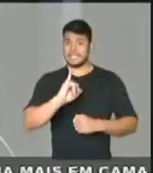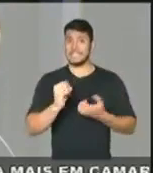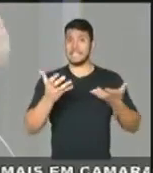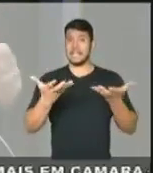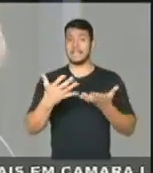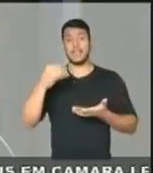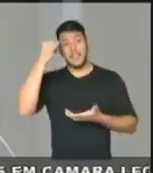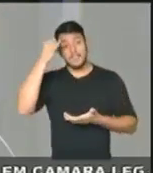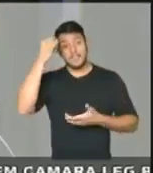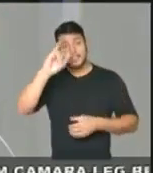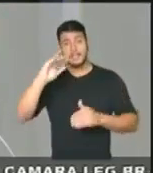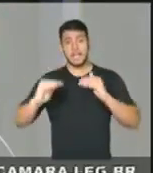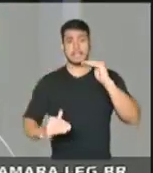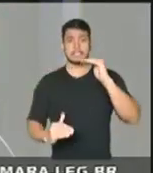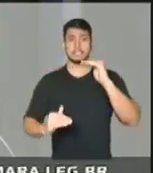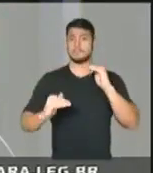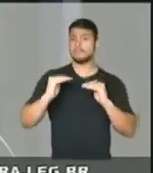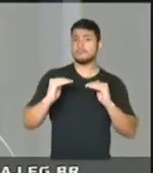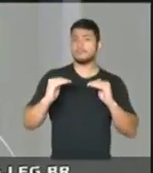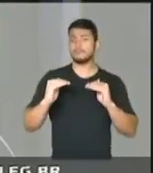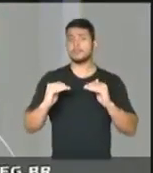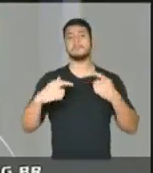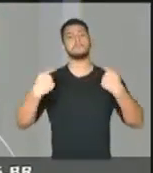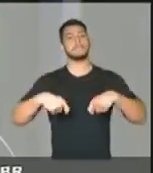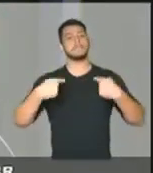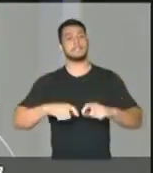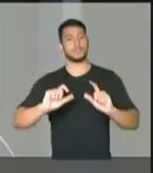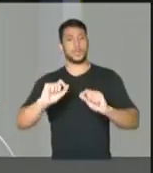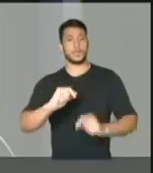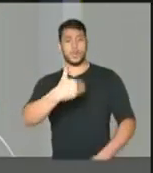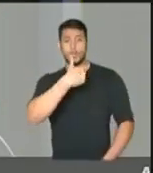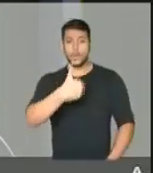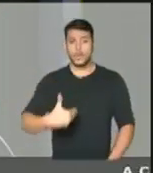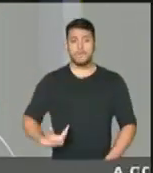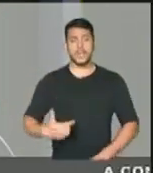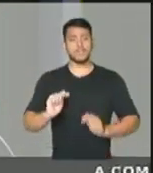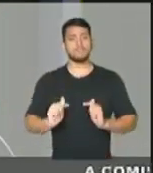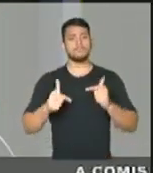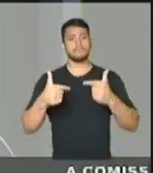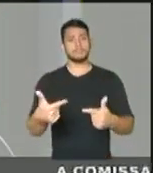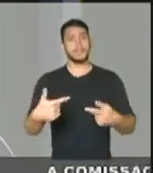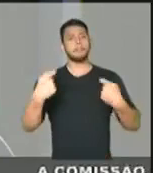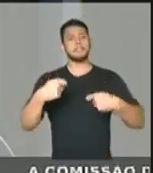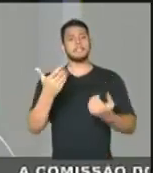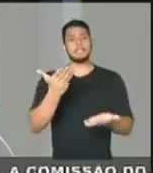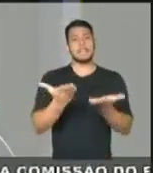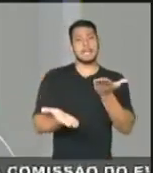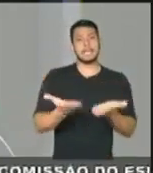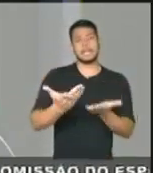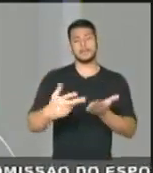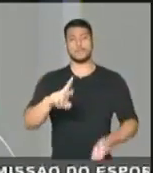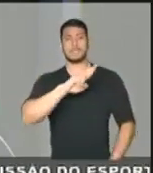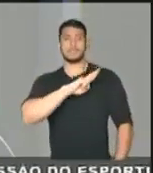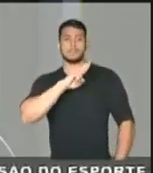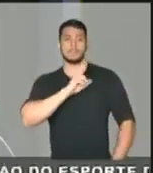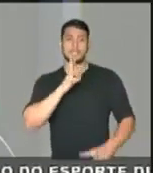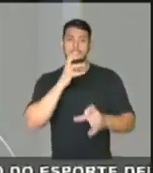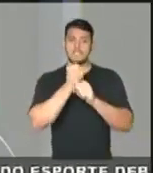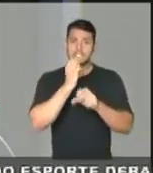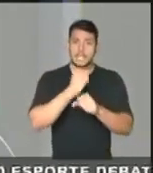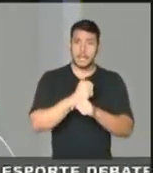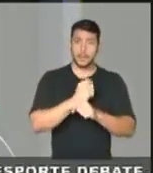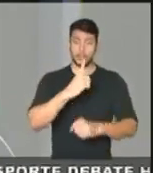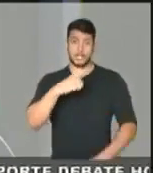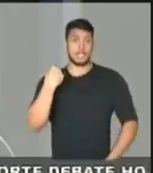desigualdade sem um Estado atuante. É preciso encontrar um equilíbrio entre responsabilidade fiscal,